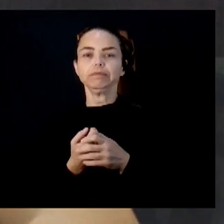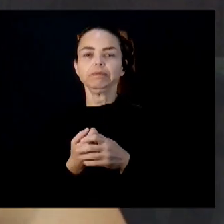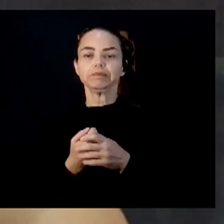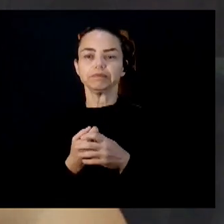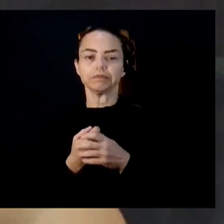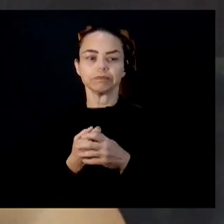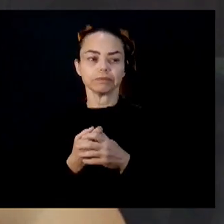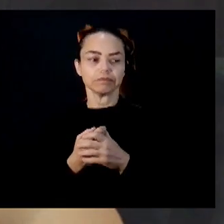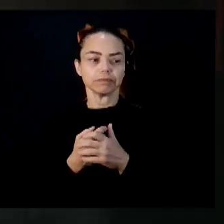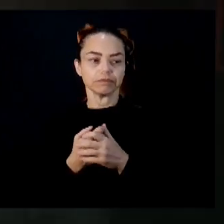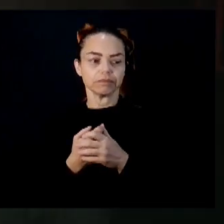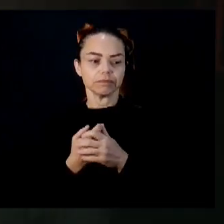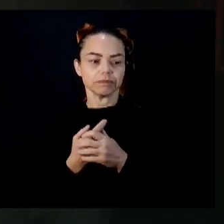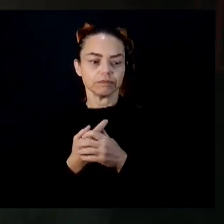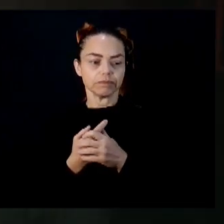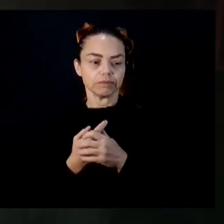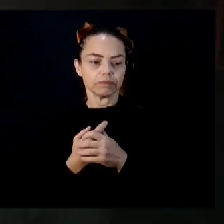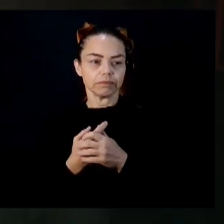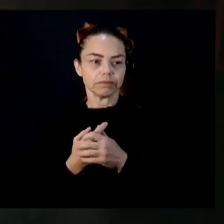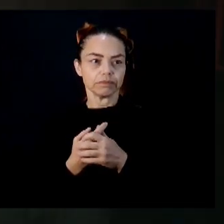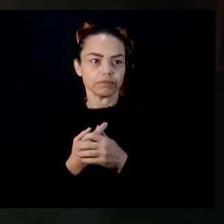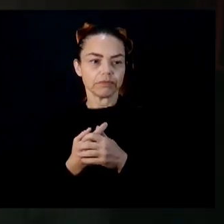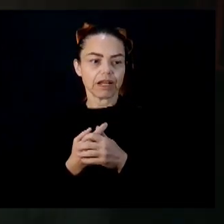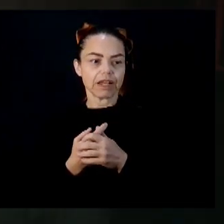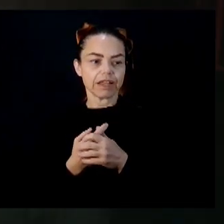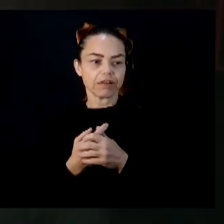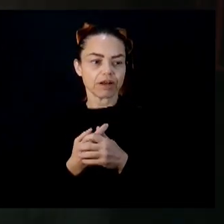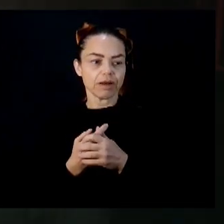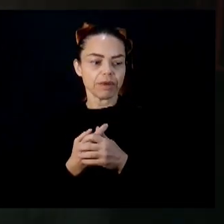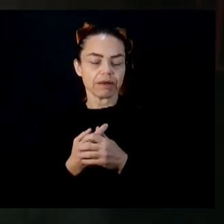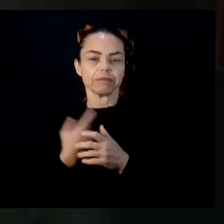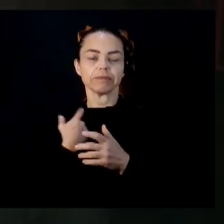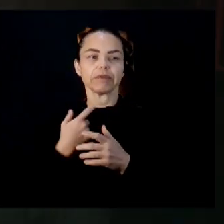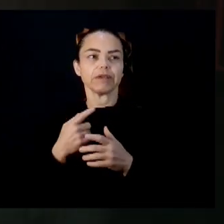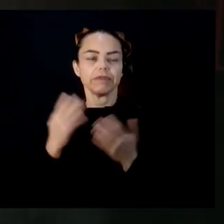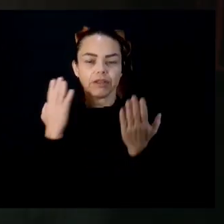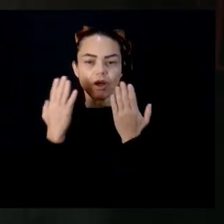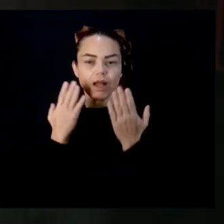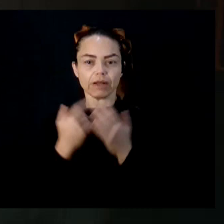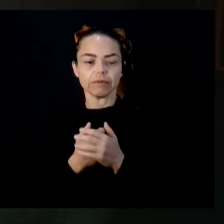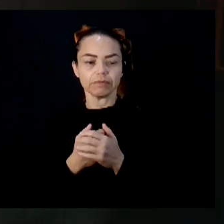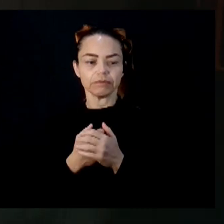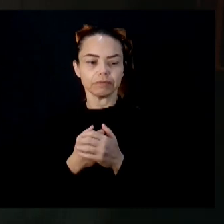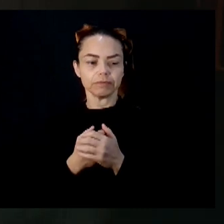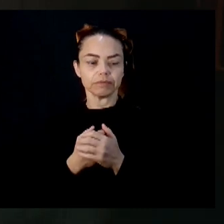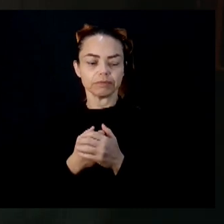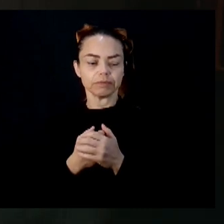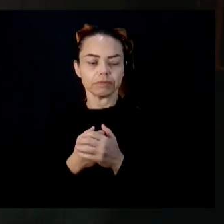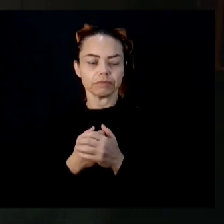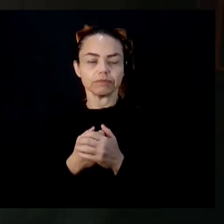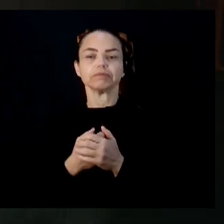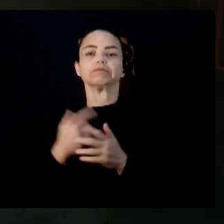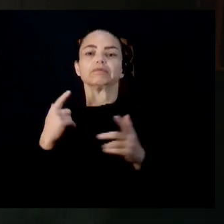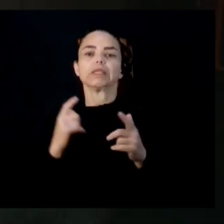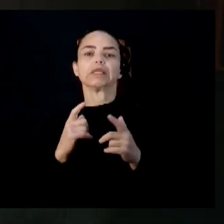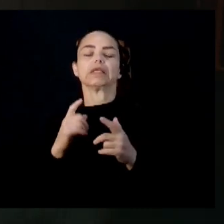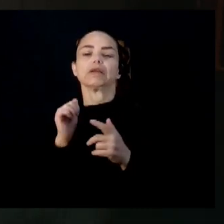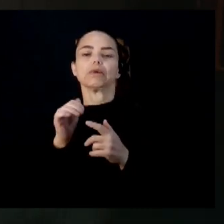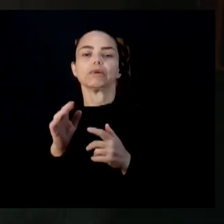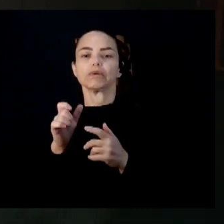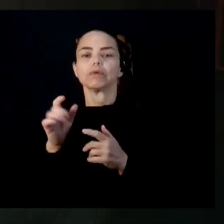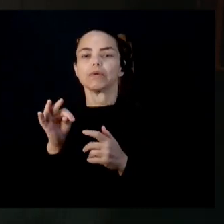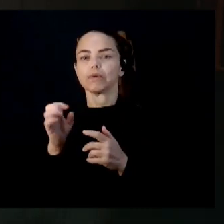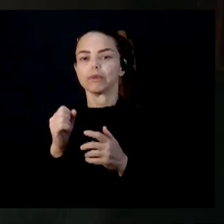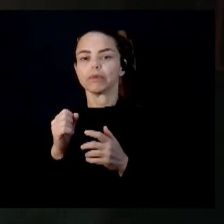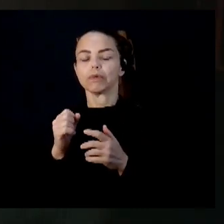mas existe, inclusive, um conceito da psicologia chamado autoexpansão, que fala sobre